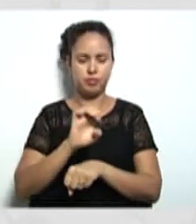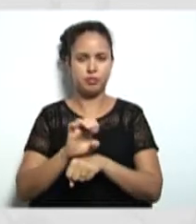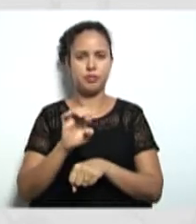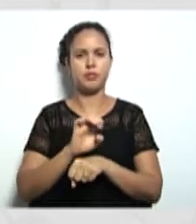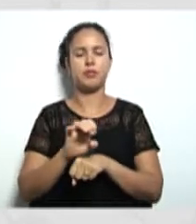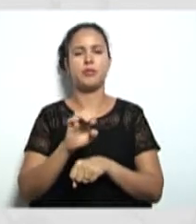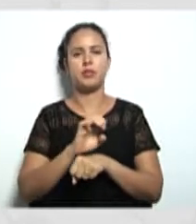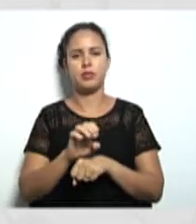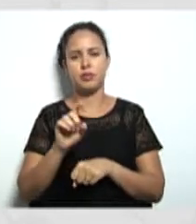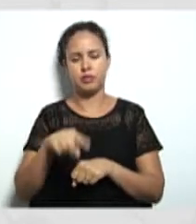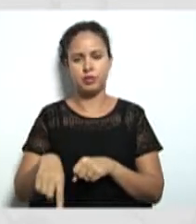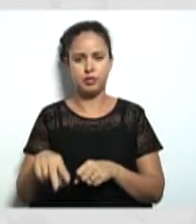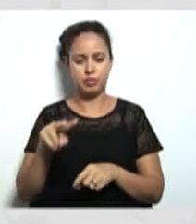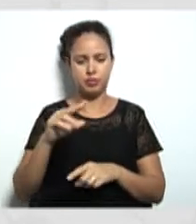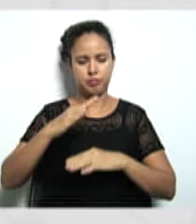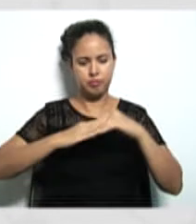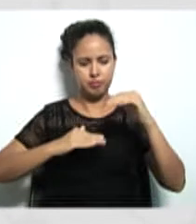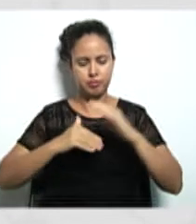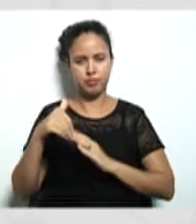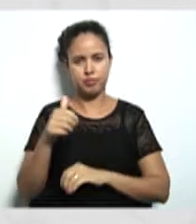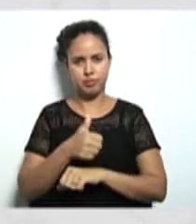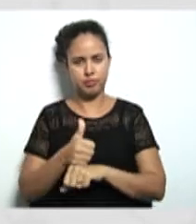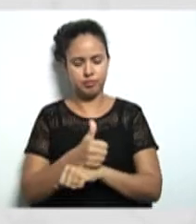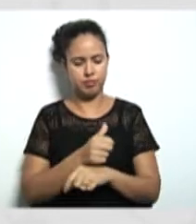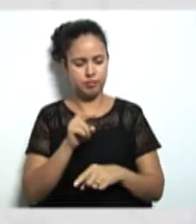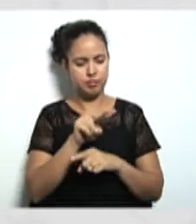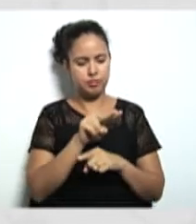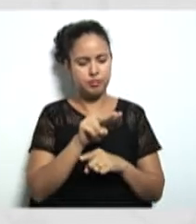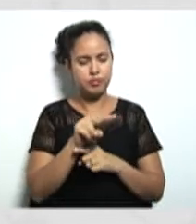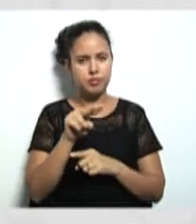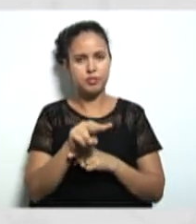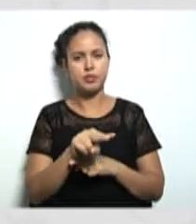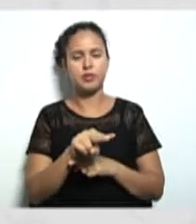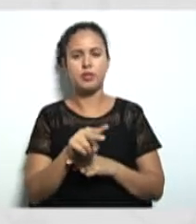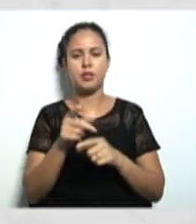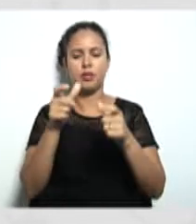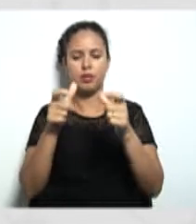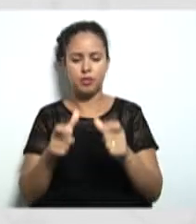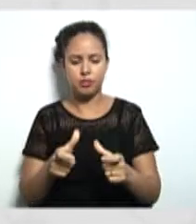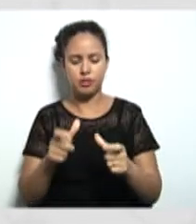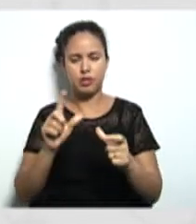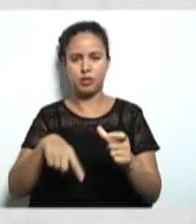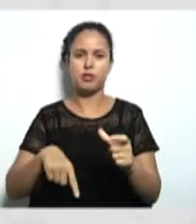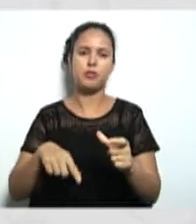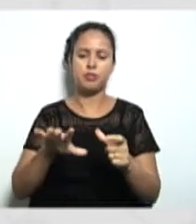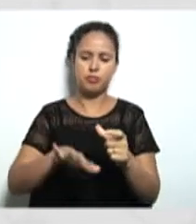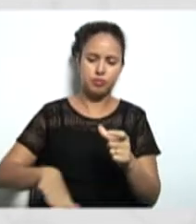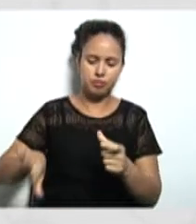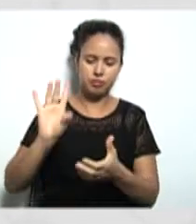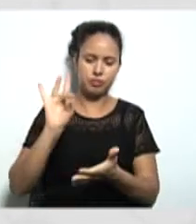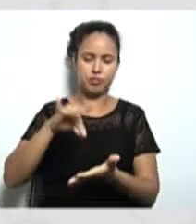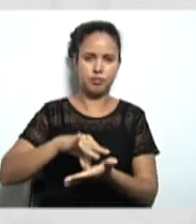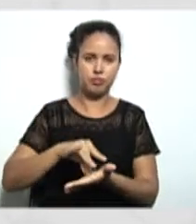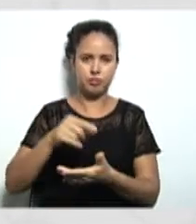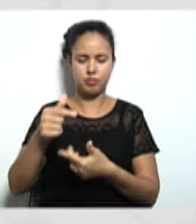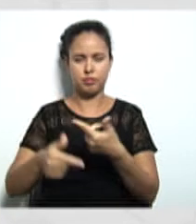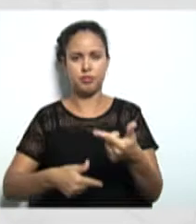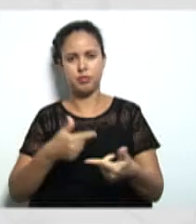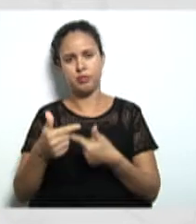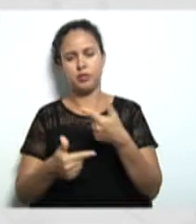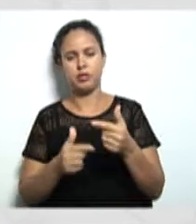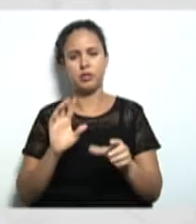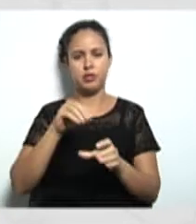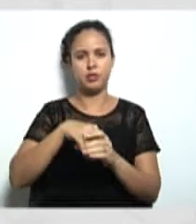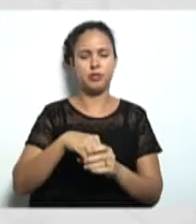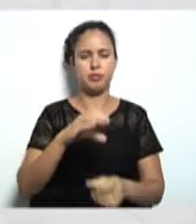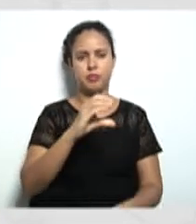especificamente supervisionada, porque onde você vai fazer o estágio, ele acontece no ambiente real de trabalho. Então, lá numa cooperativa,